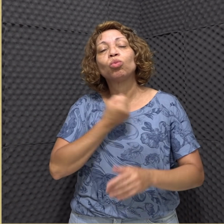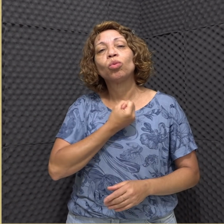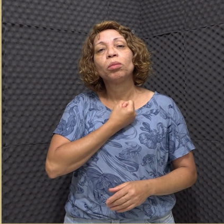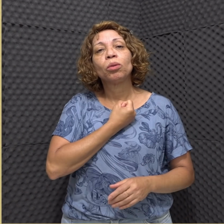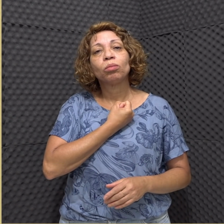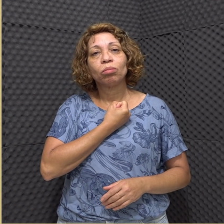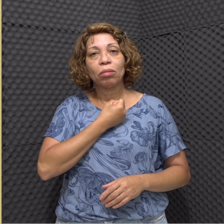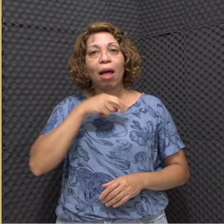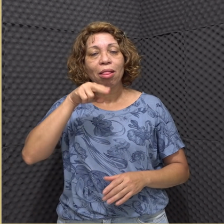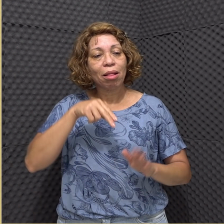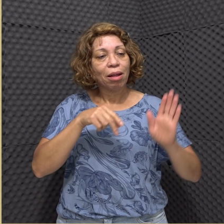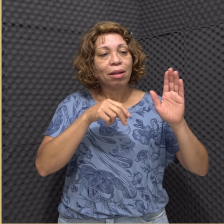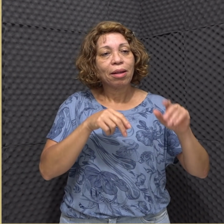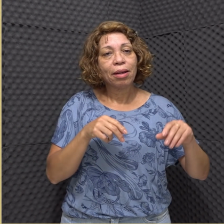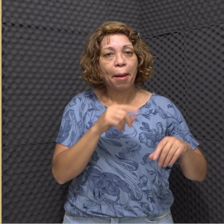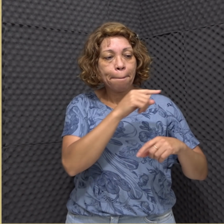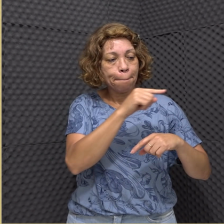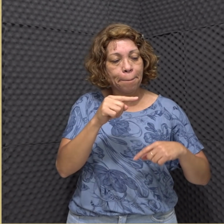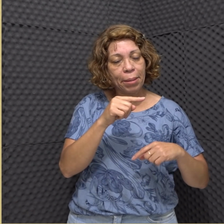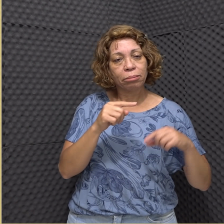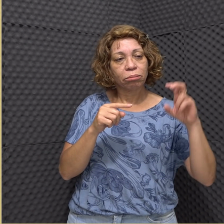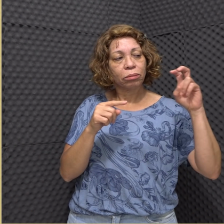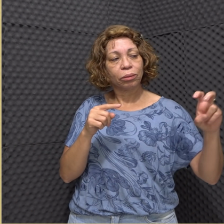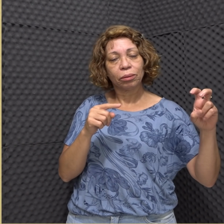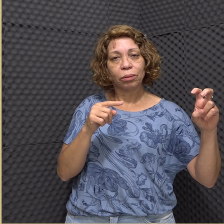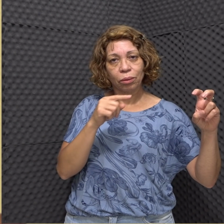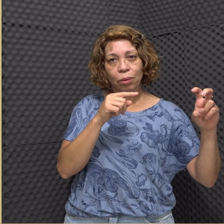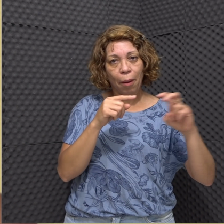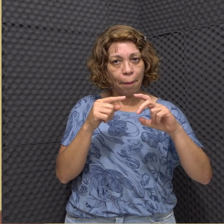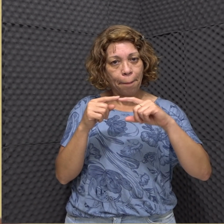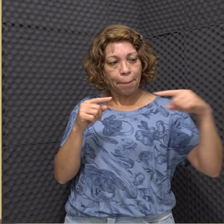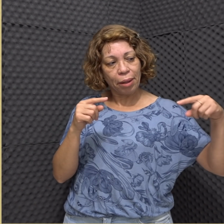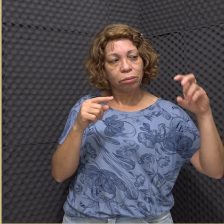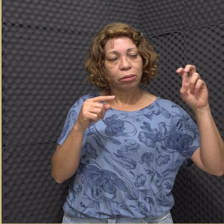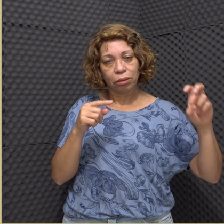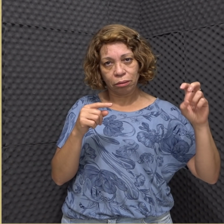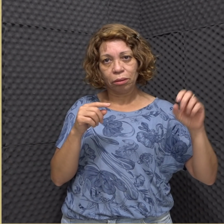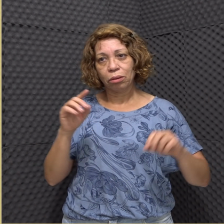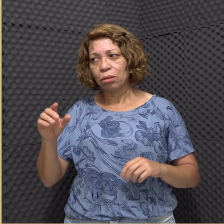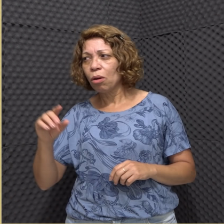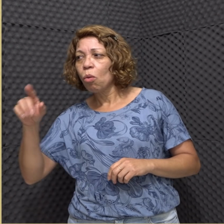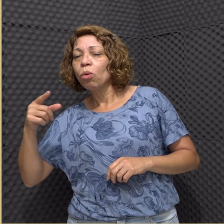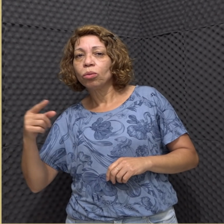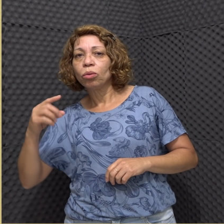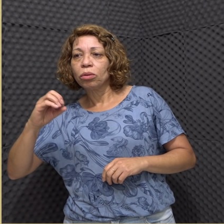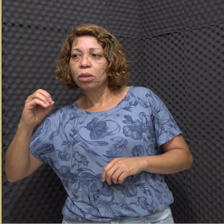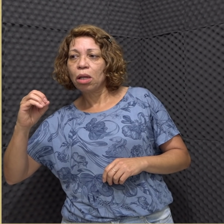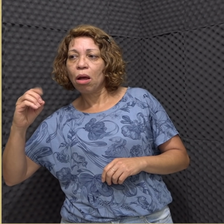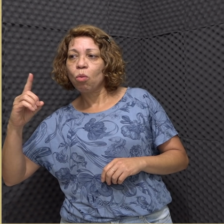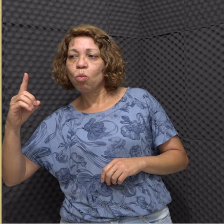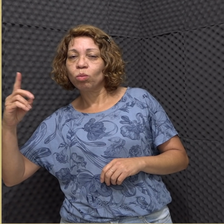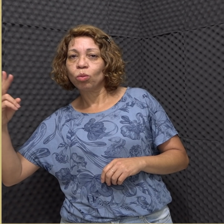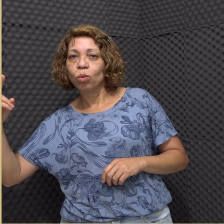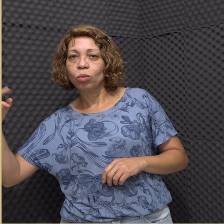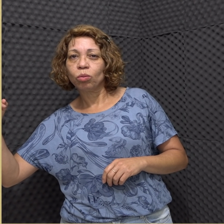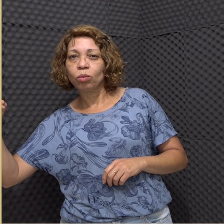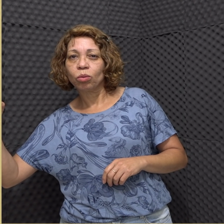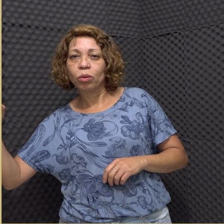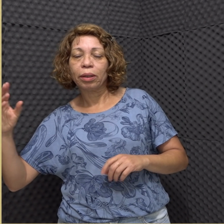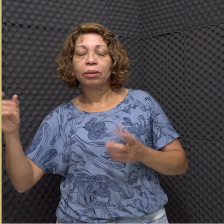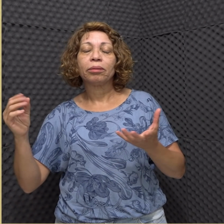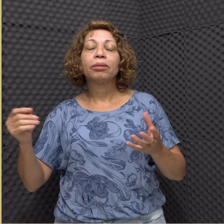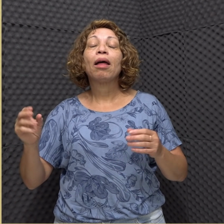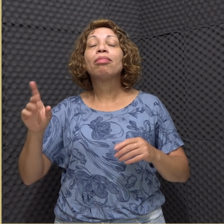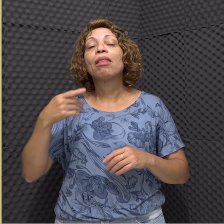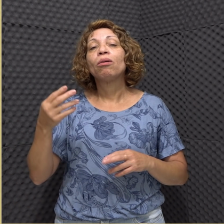N, de menos 5 até 0, e temos outro conjunto representado pelos números naturais de 0 a 5. Porém, se quiséssemos representar